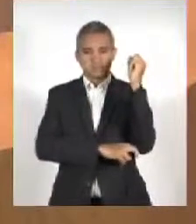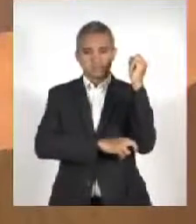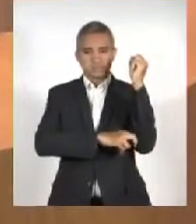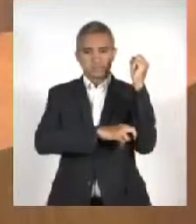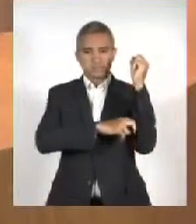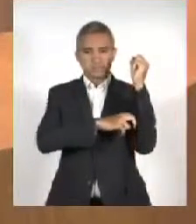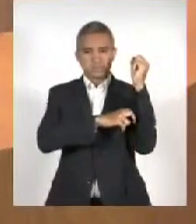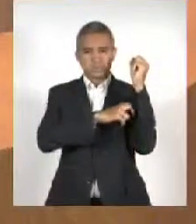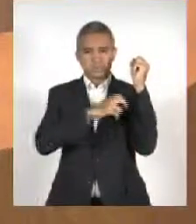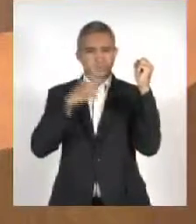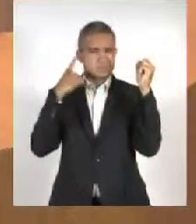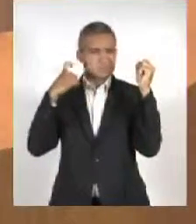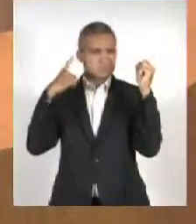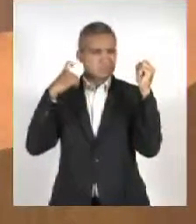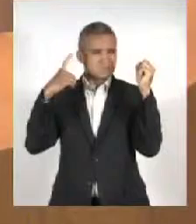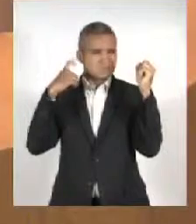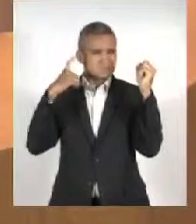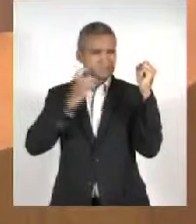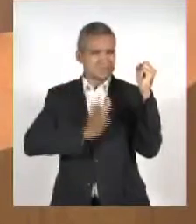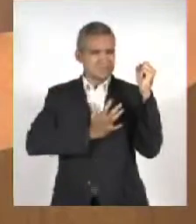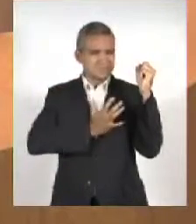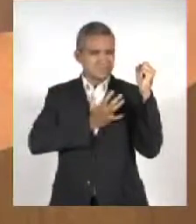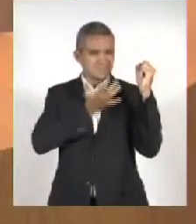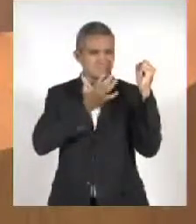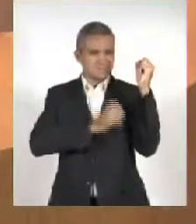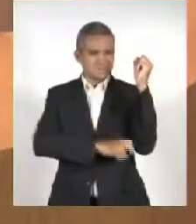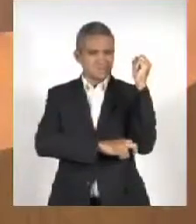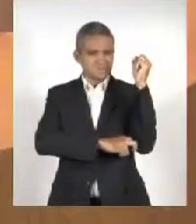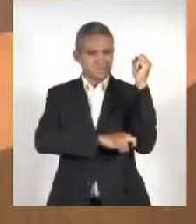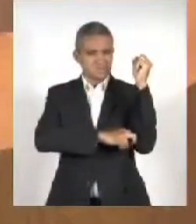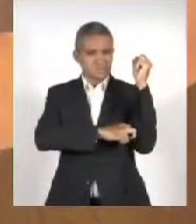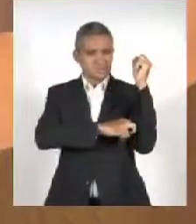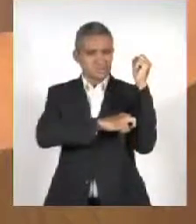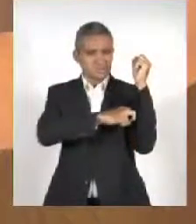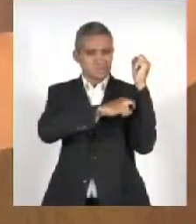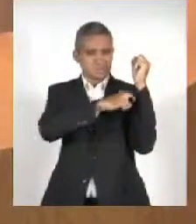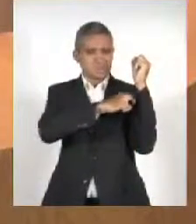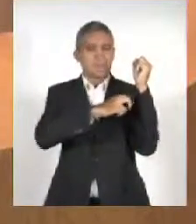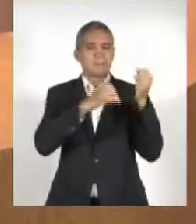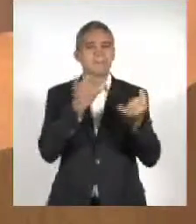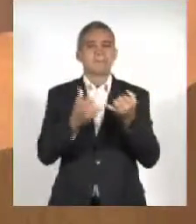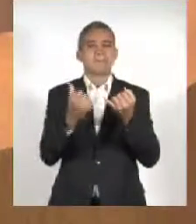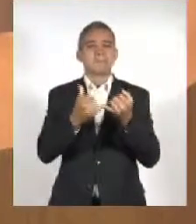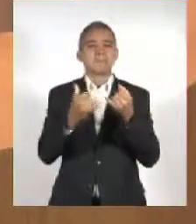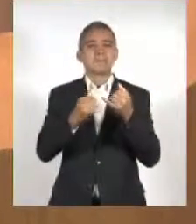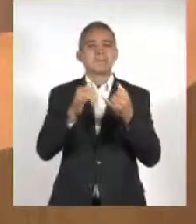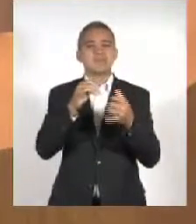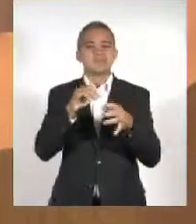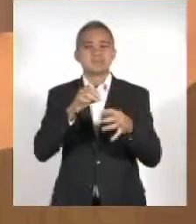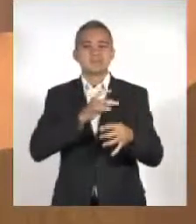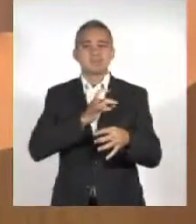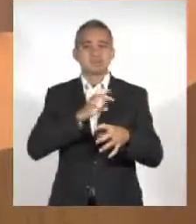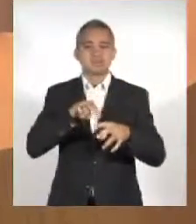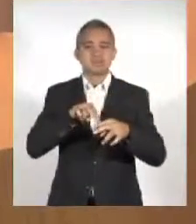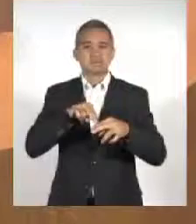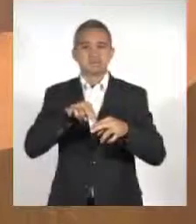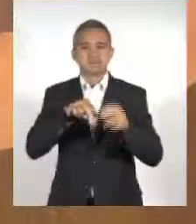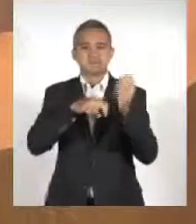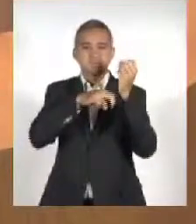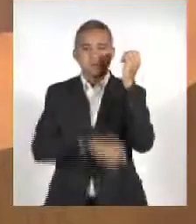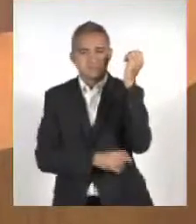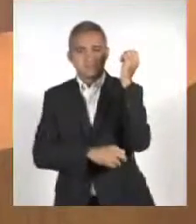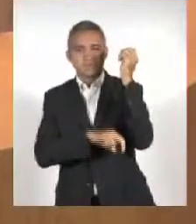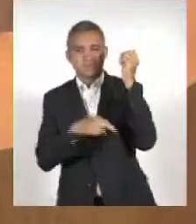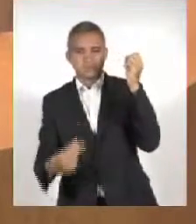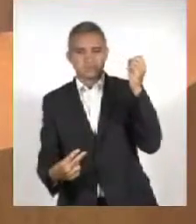ainda, um barulho ensurdecedor das engrenagens, quase como se aquilo fosse cair. Então, algo realmente